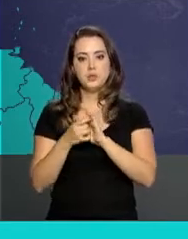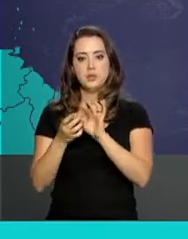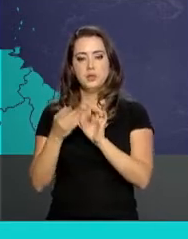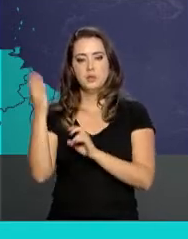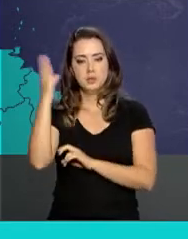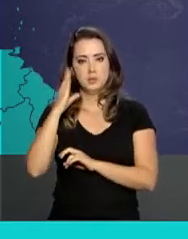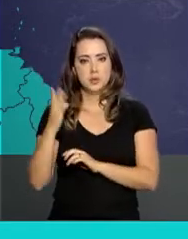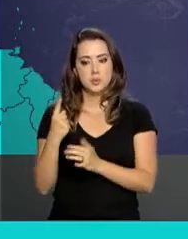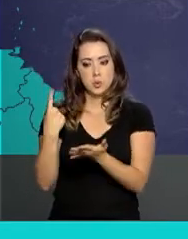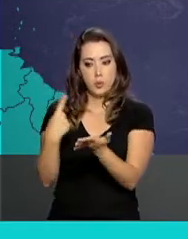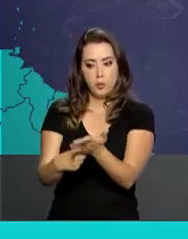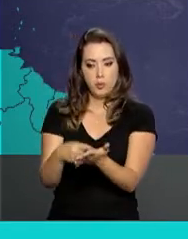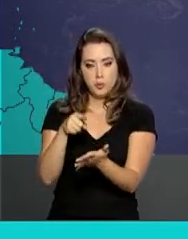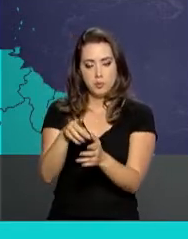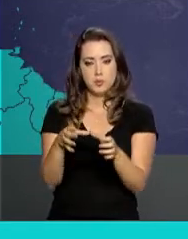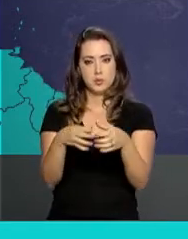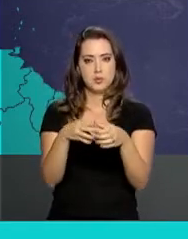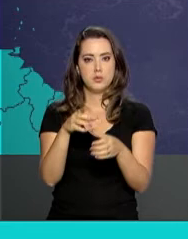Brasil a aderir